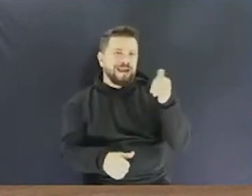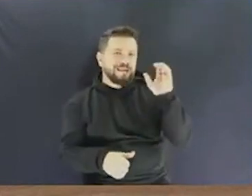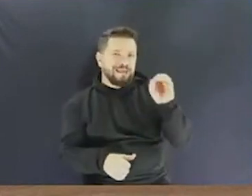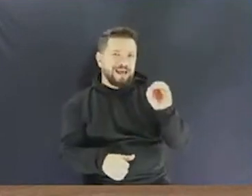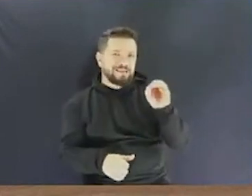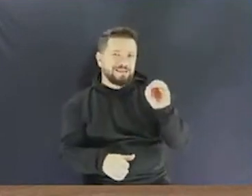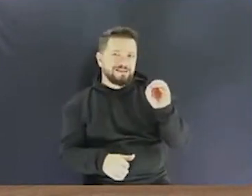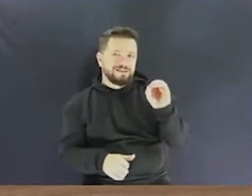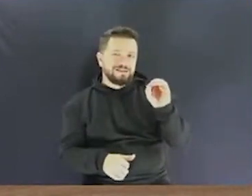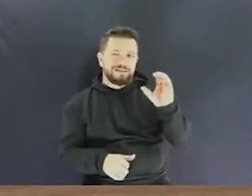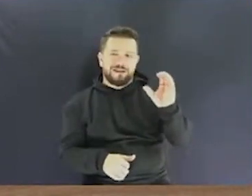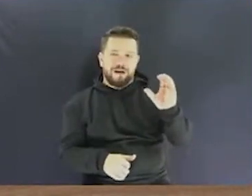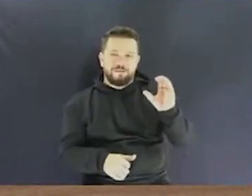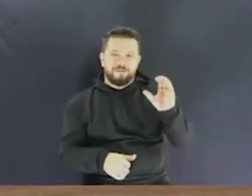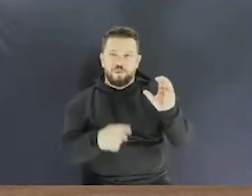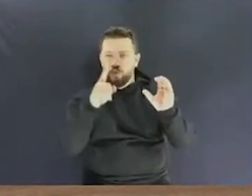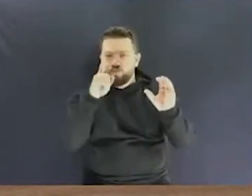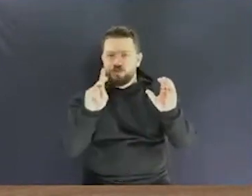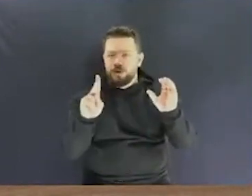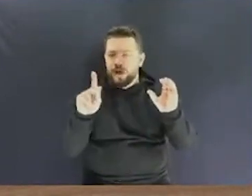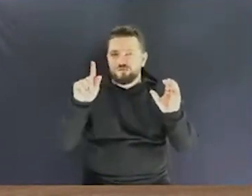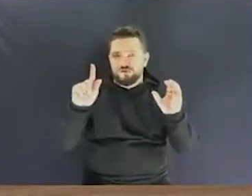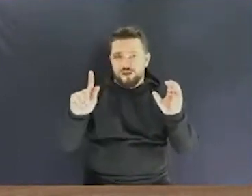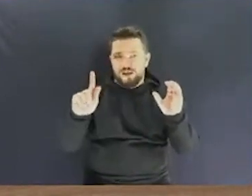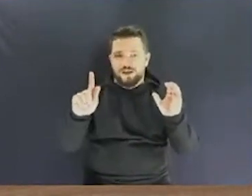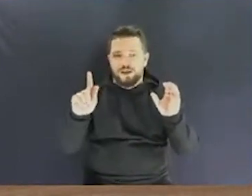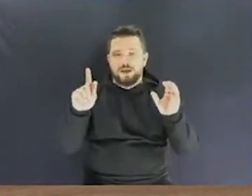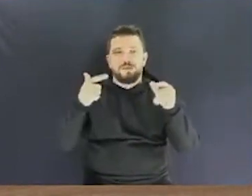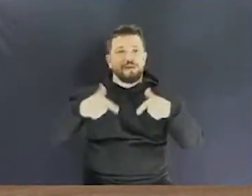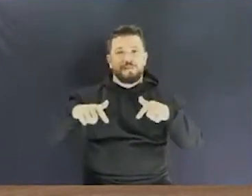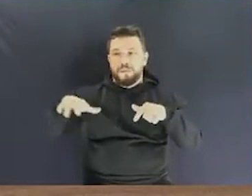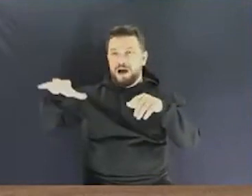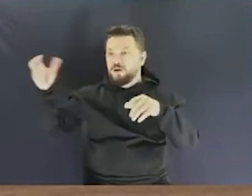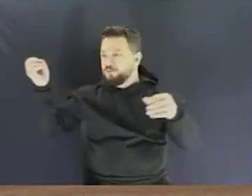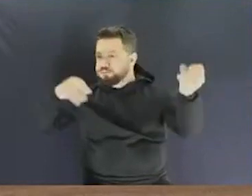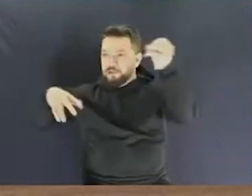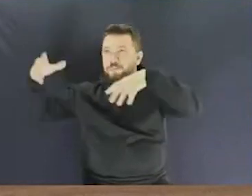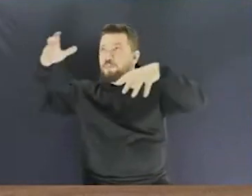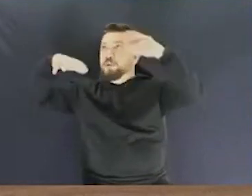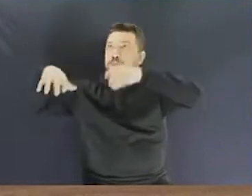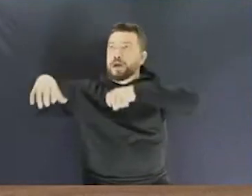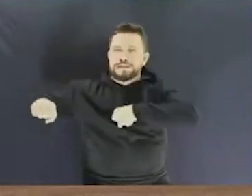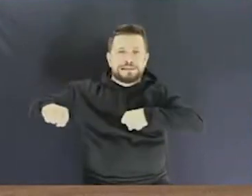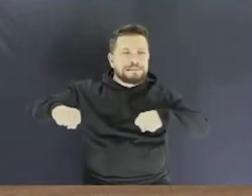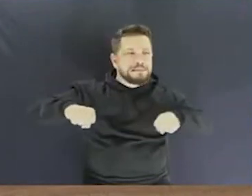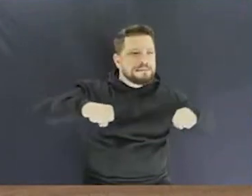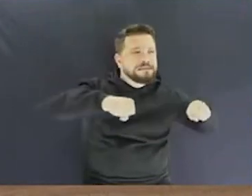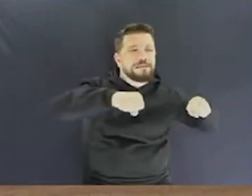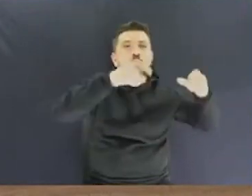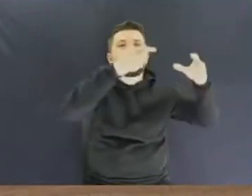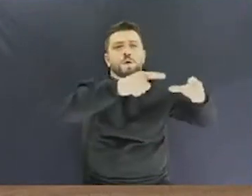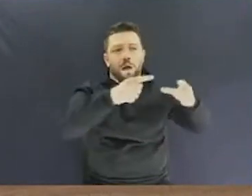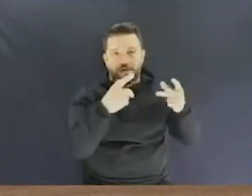quilos por dia, no maior trabalho de arrastar daqui pro, do centro para onde tem o Zeco Cidadão, é, ou os seus postos de venda,